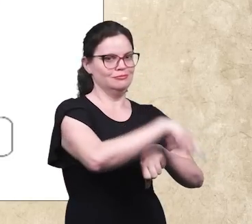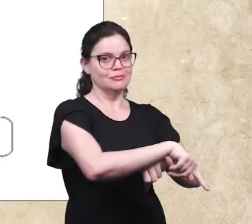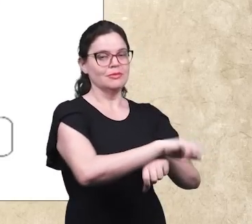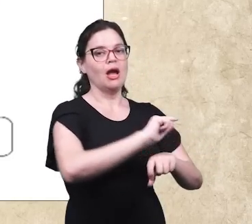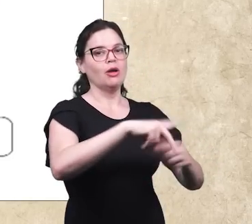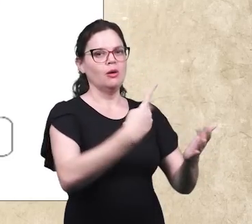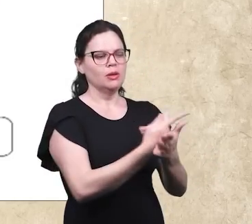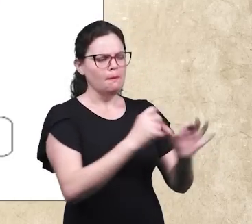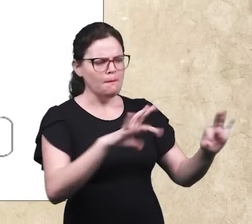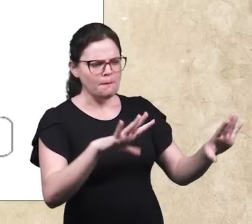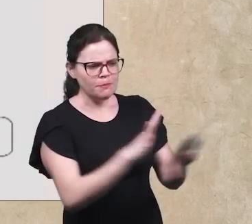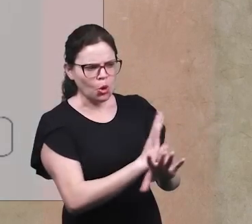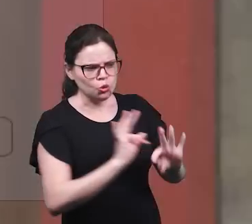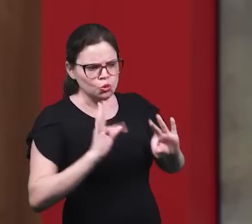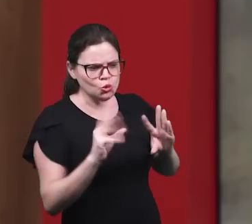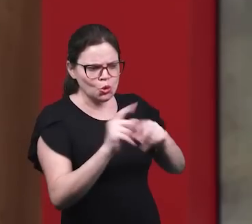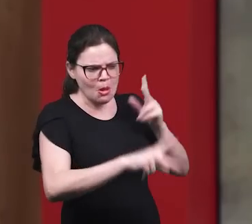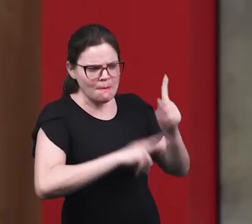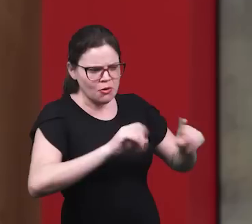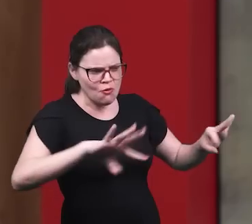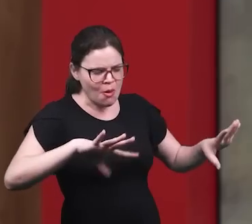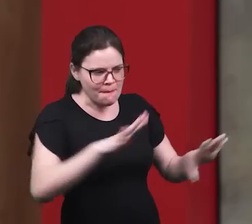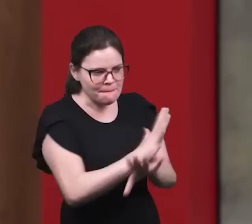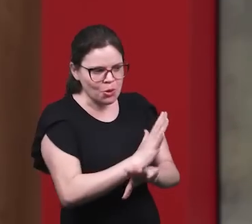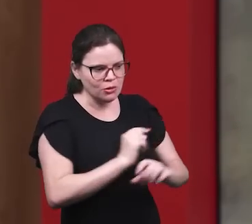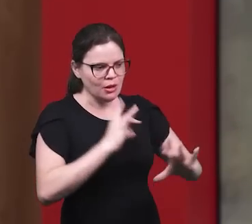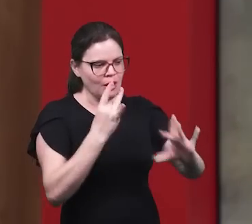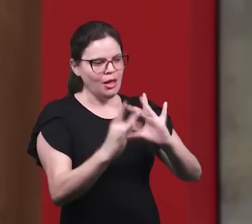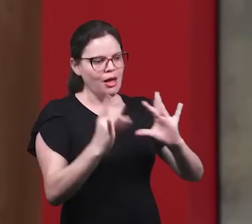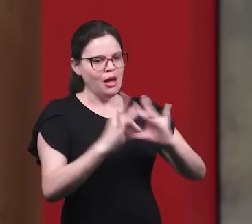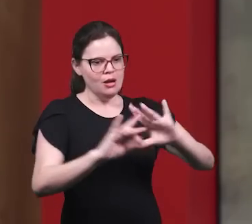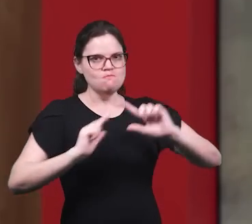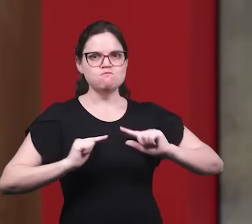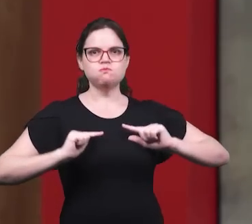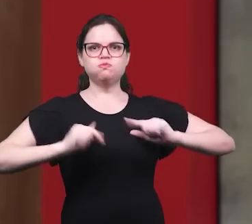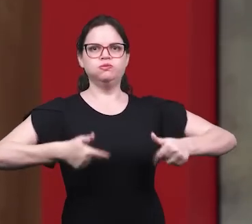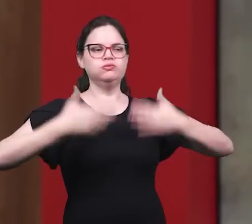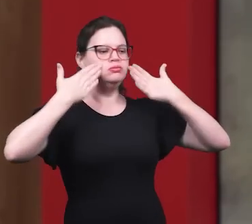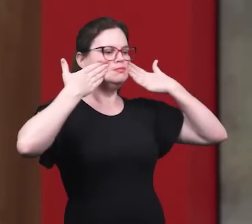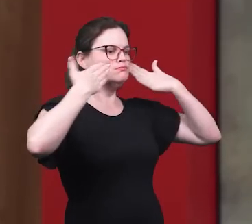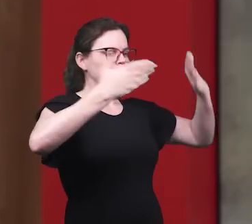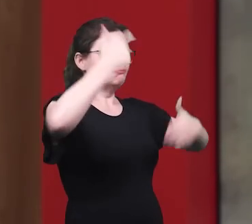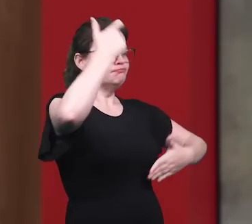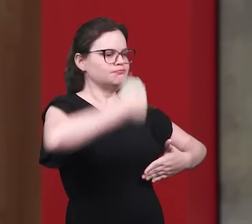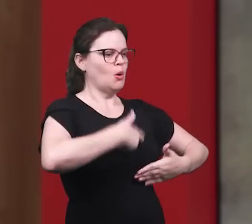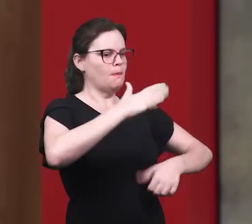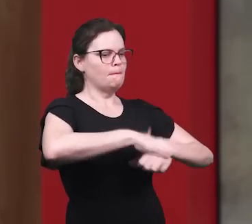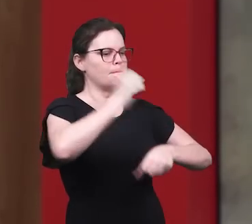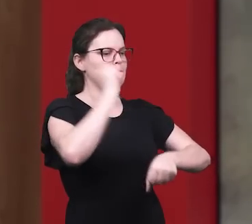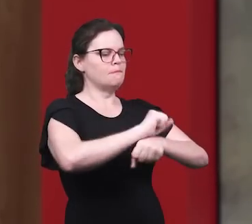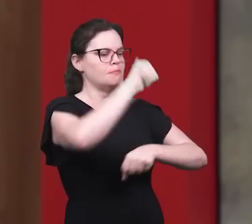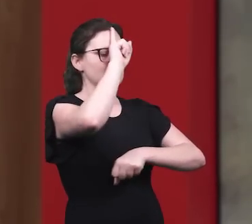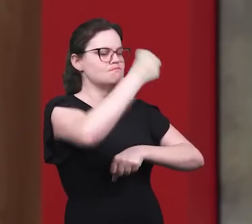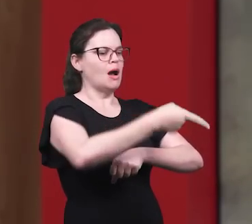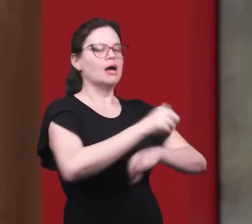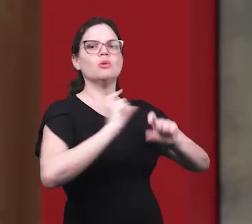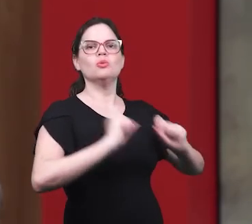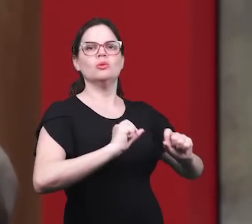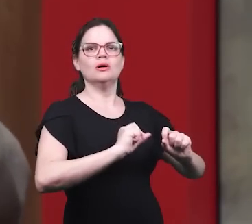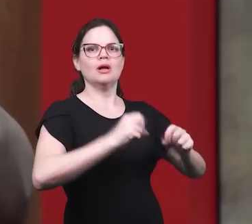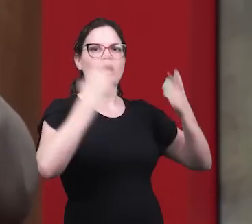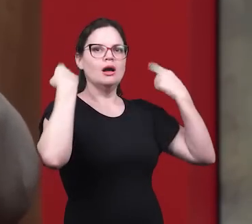adversário, interrompe os sacrifícios, sacrifica um animal imundo no altar dos holocaustos,